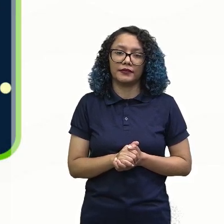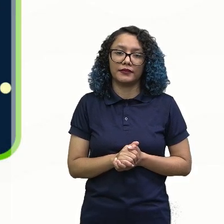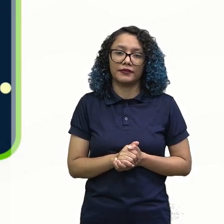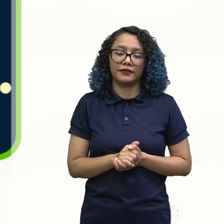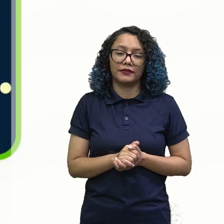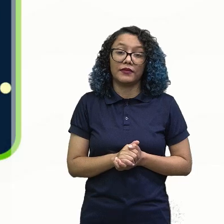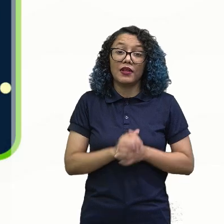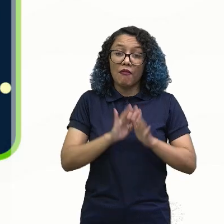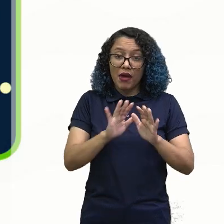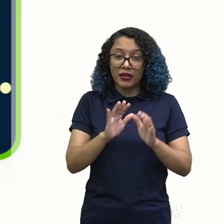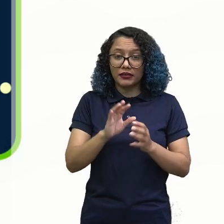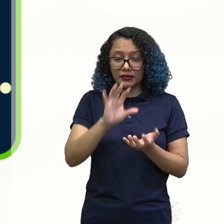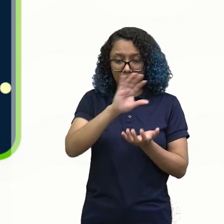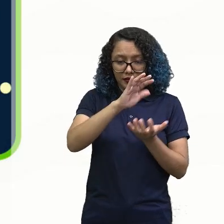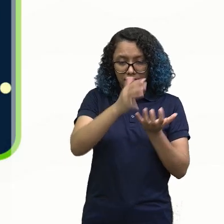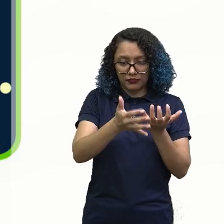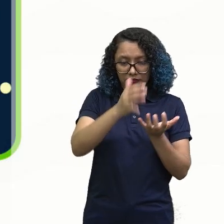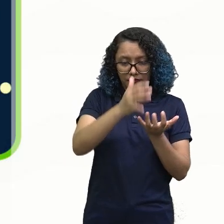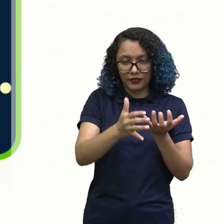composta por CO2,